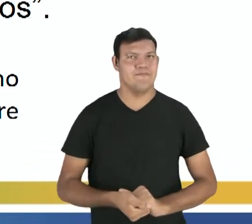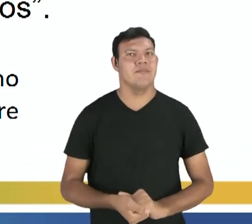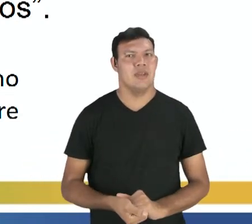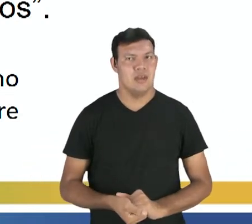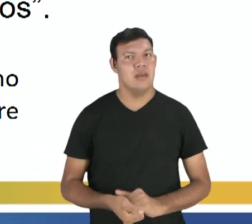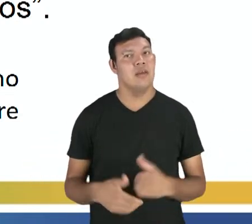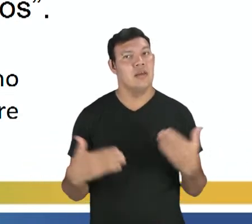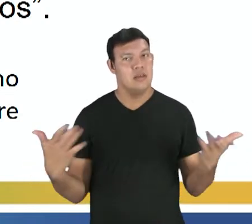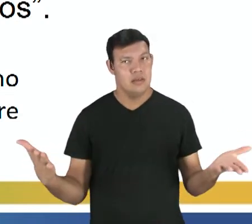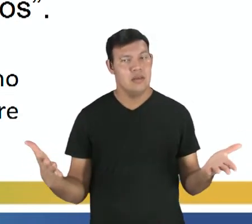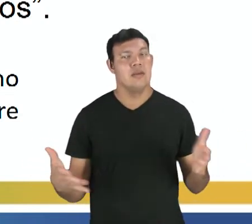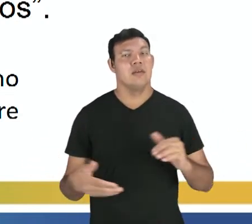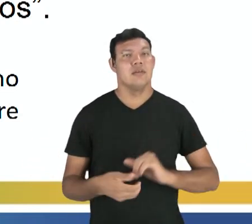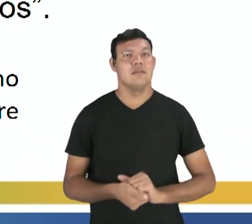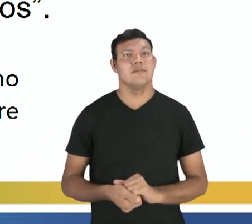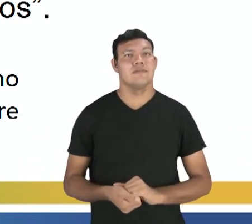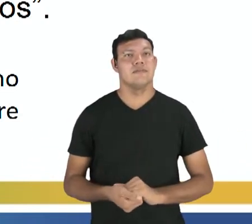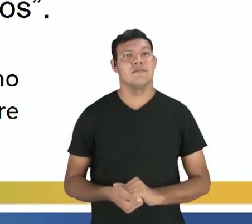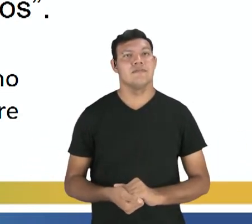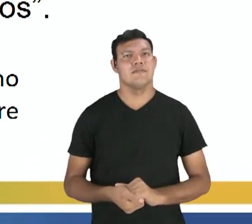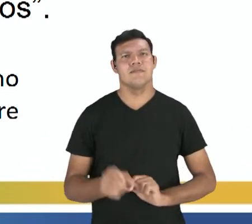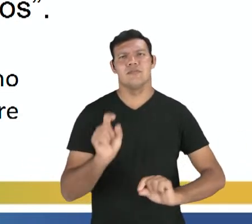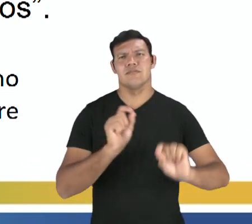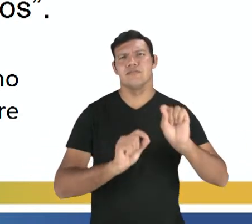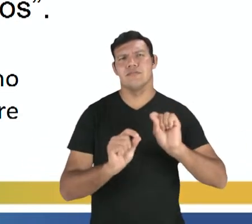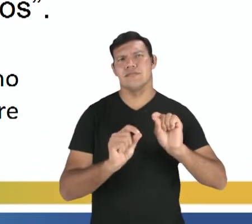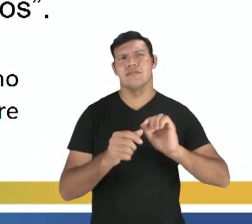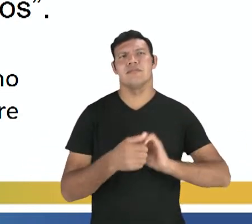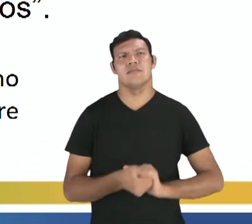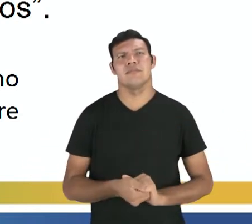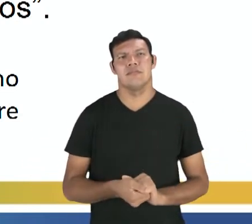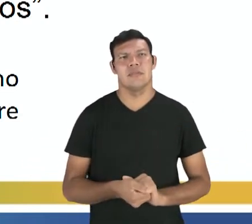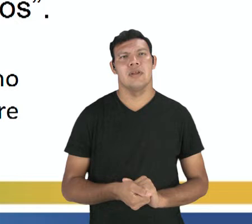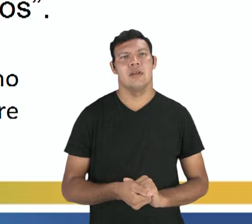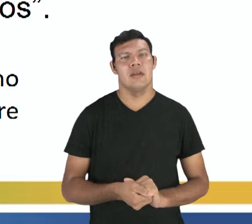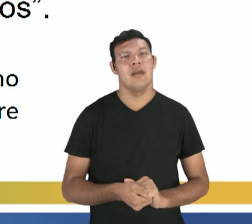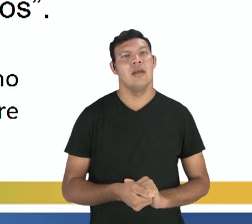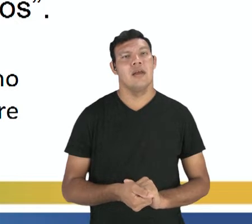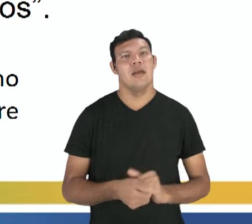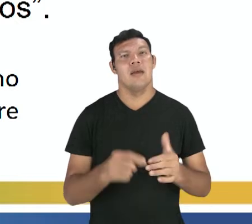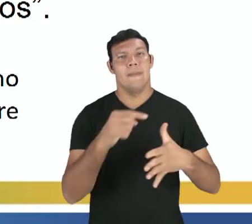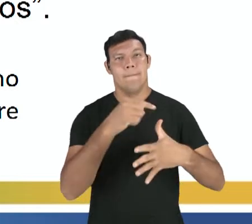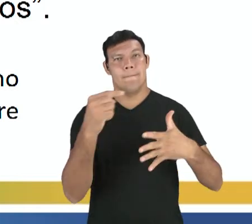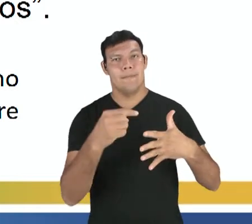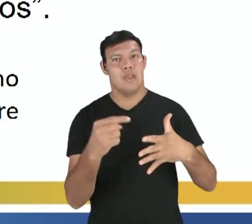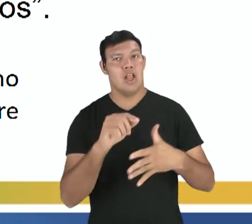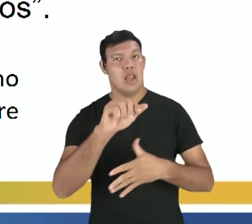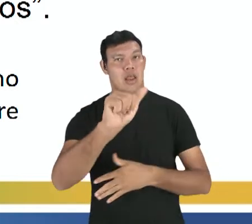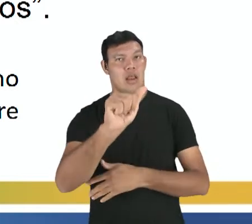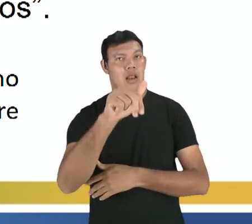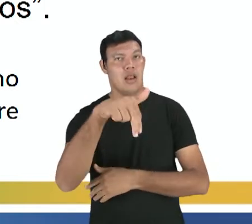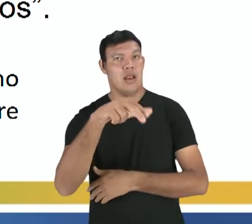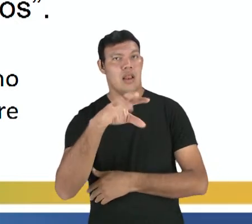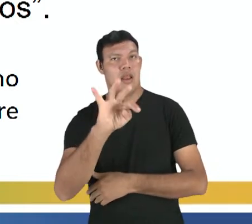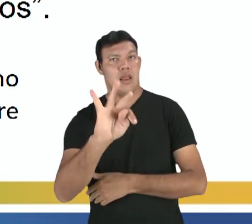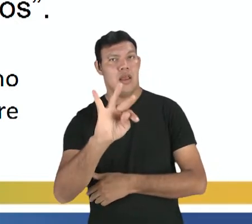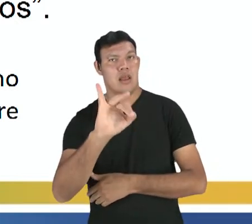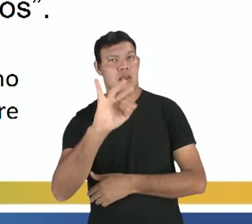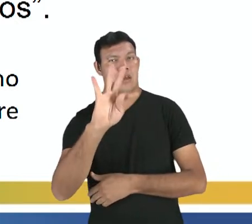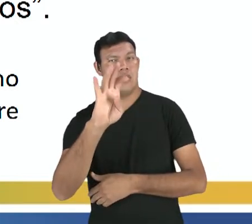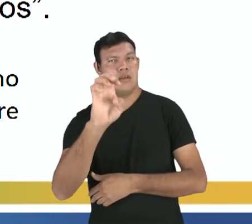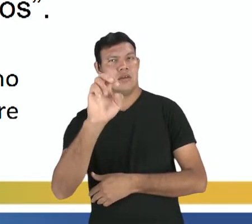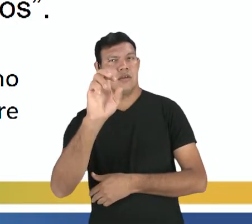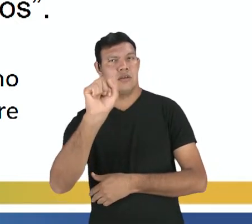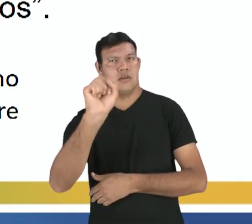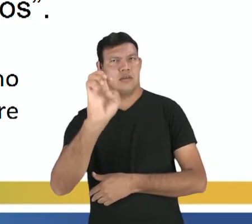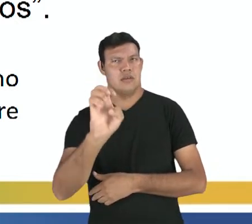citação de Dickens, tá? E aí o que ele fez? Dickens simbolizou a ideia da antítese de como